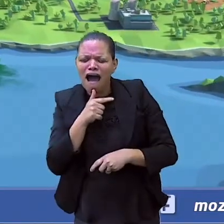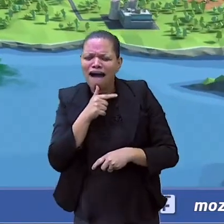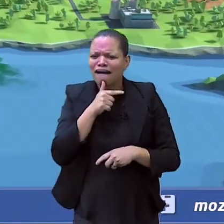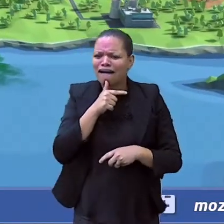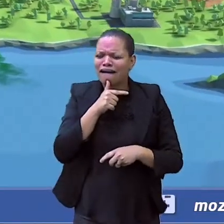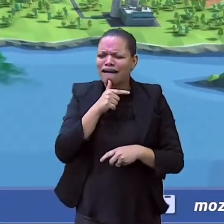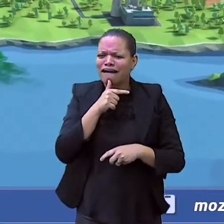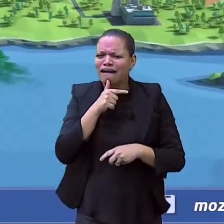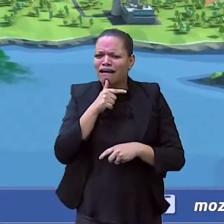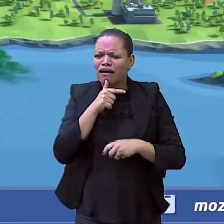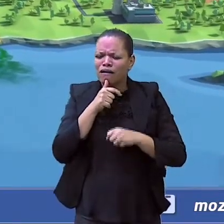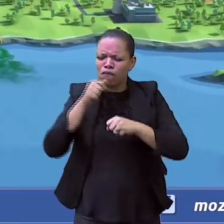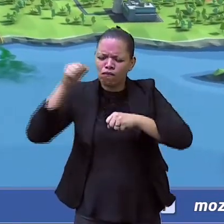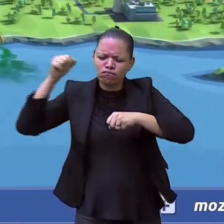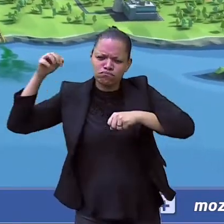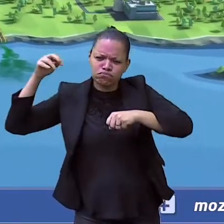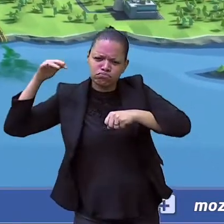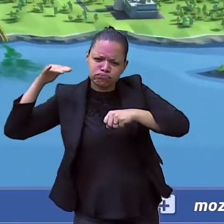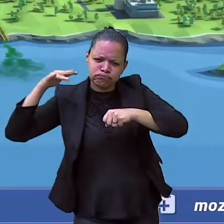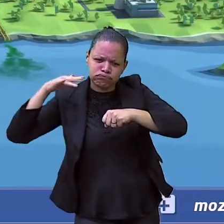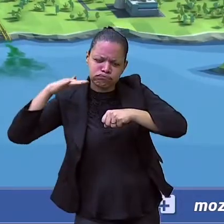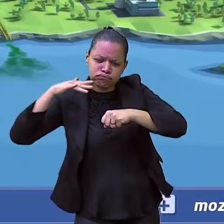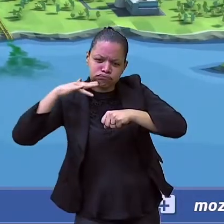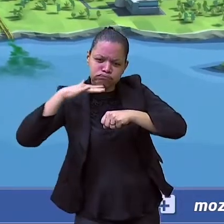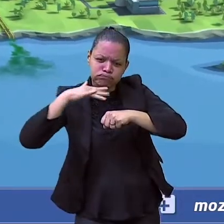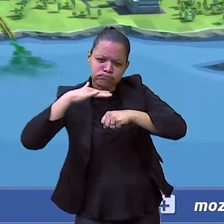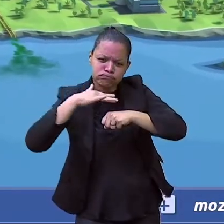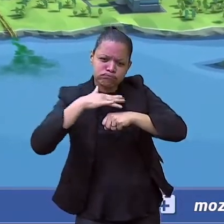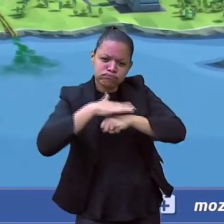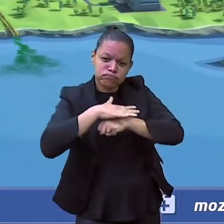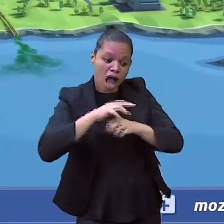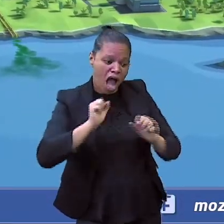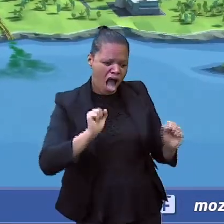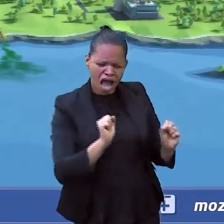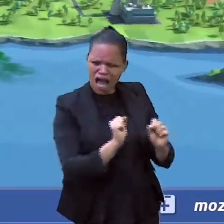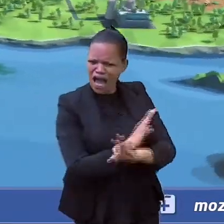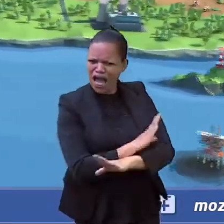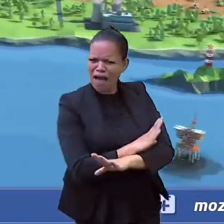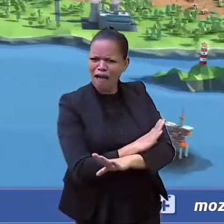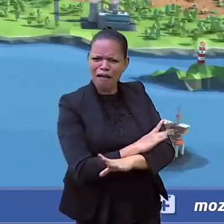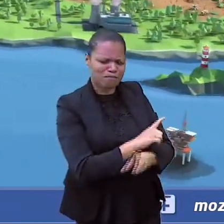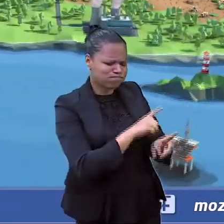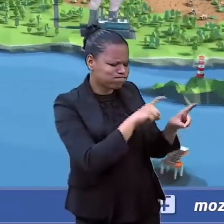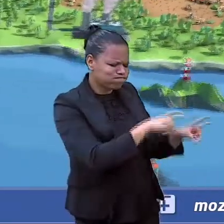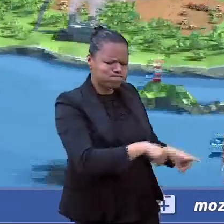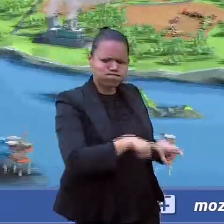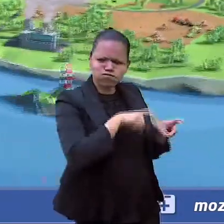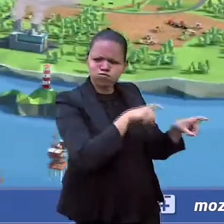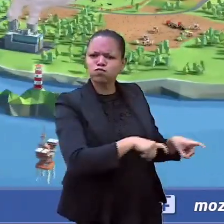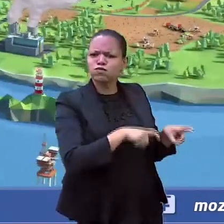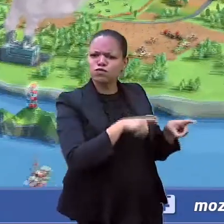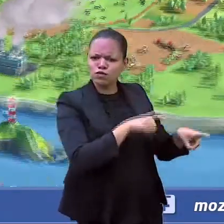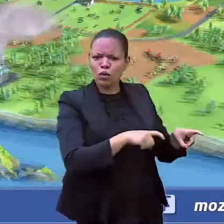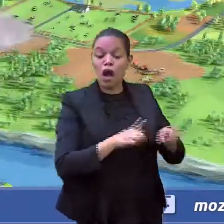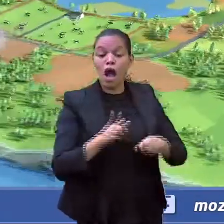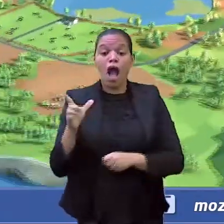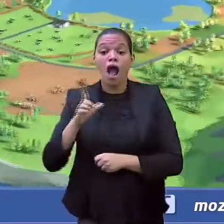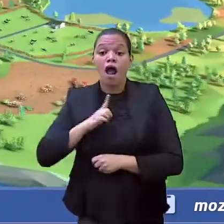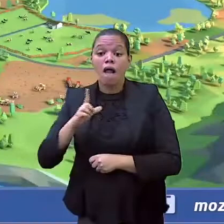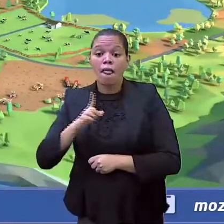E uma vez contaminada, ela vai destruir a agricultura. Então, nós temos aí